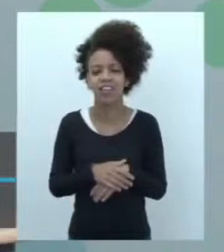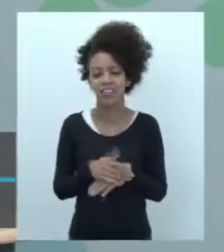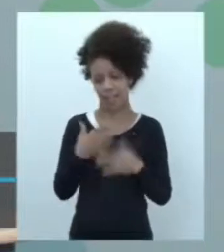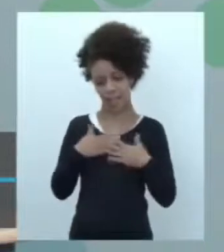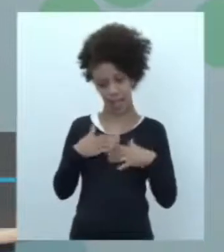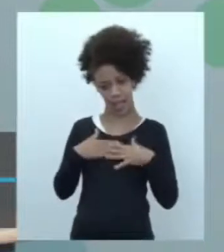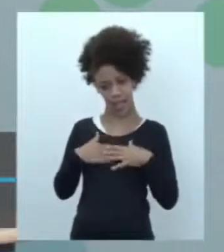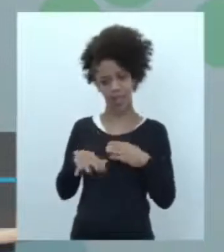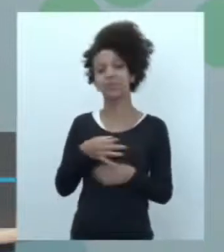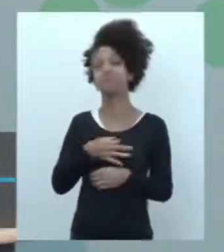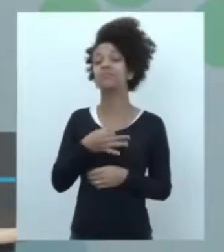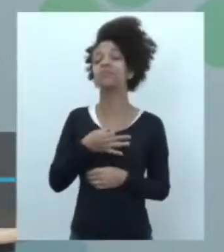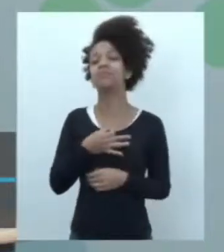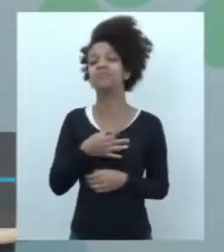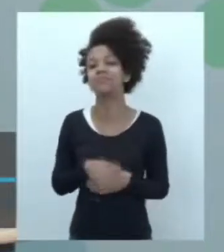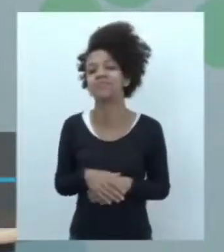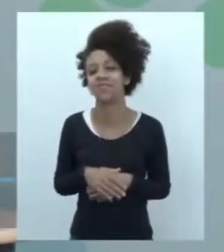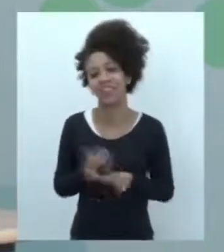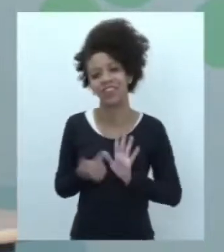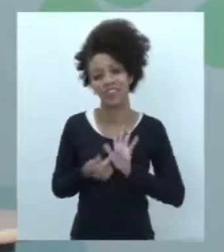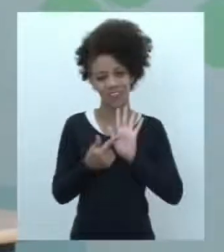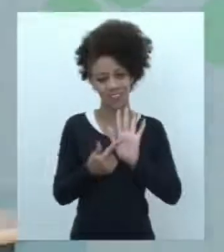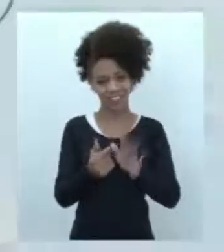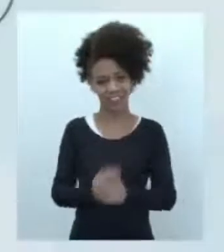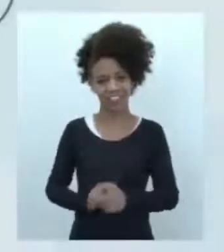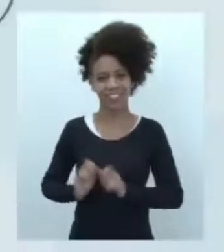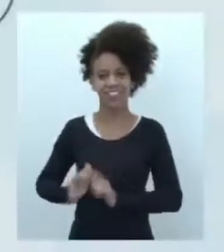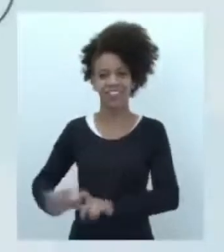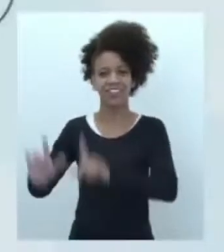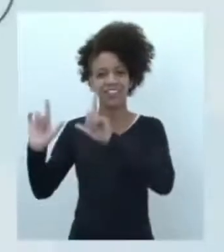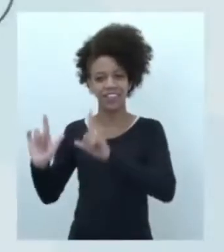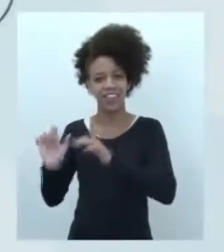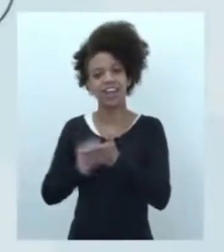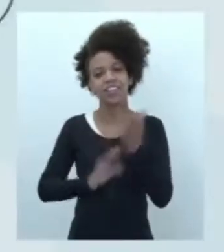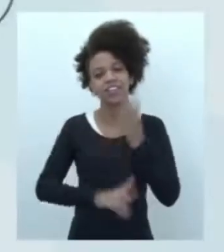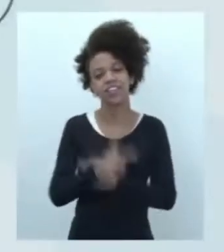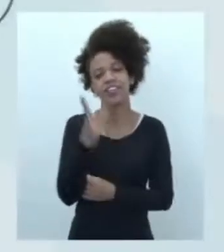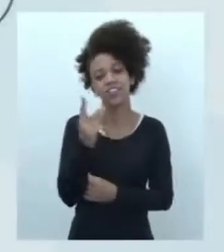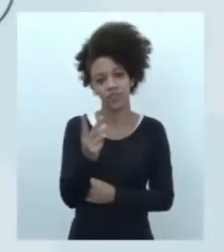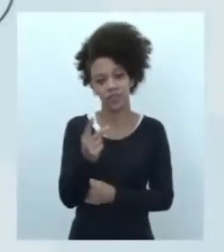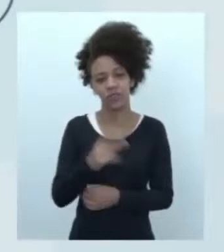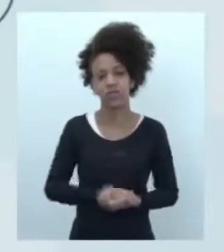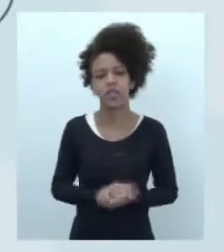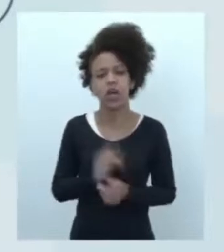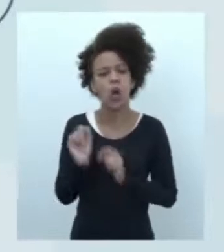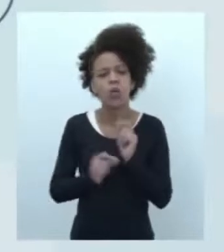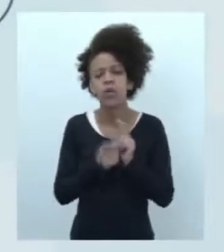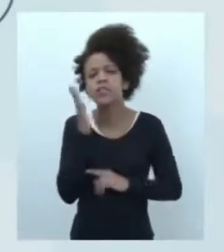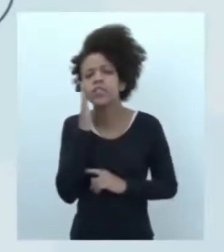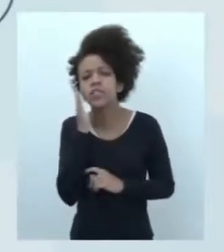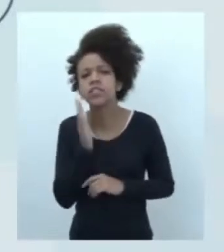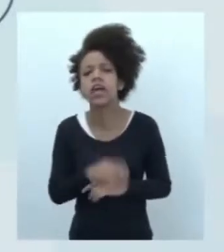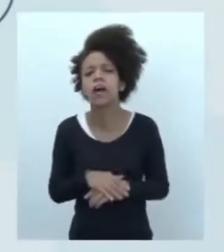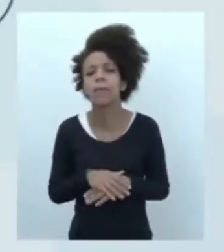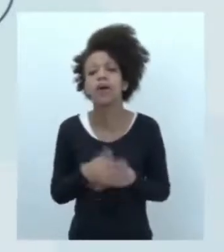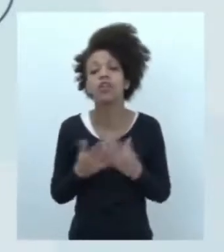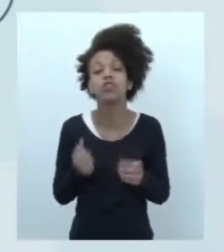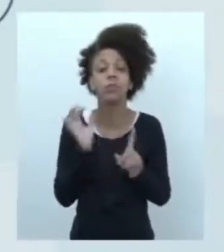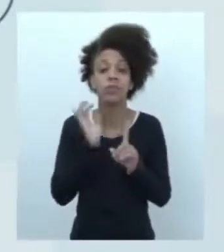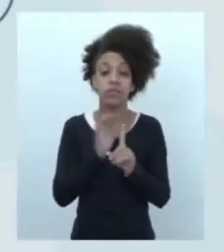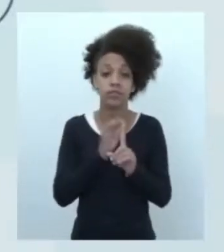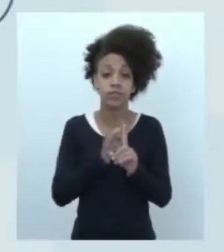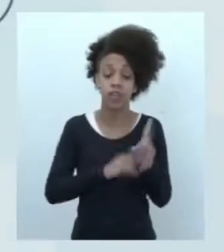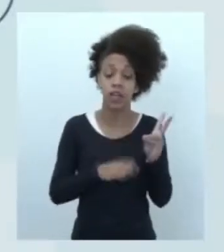tranquilos. Vai aparecer aí para vocês na tela a atividade 2, né? O que você sabe sobre as